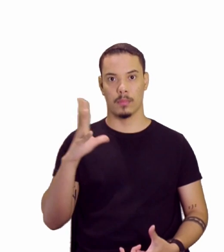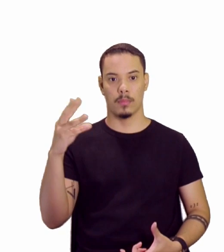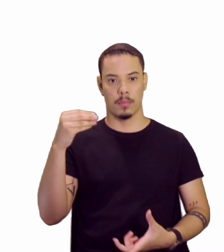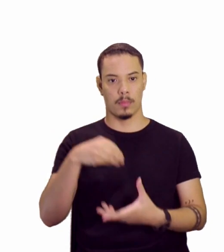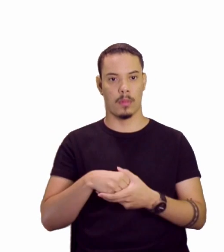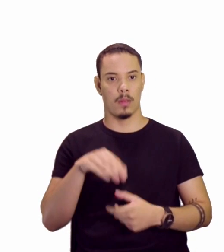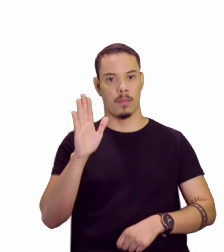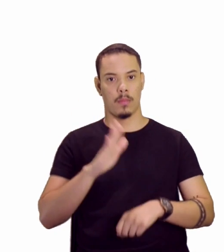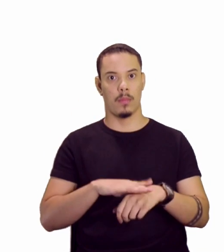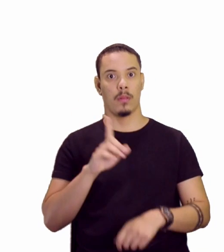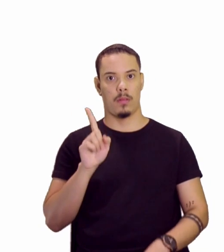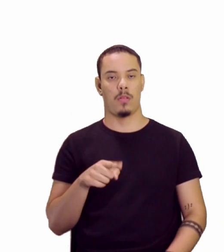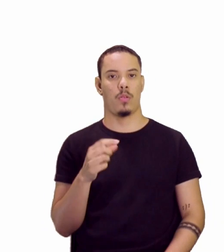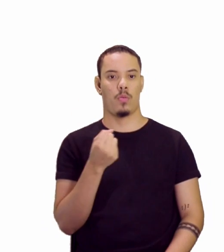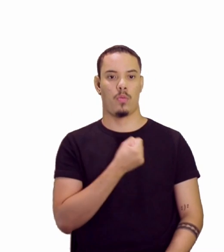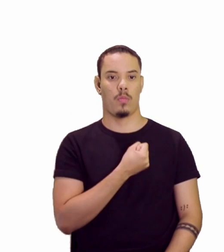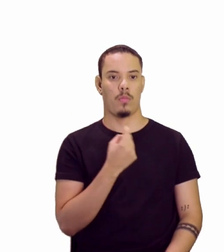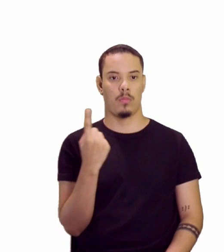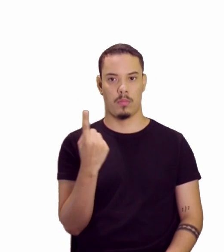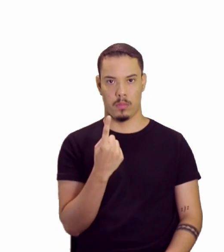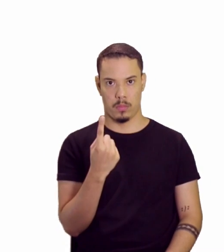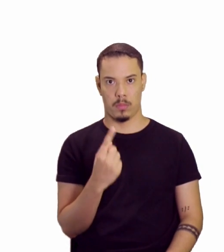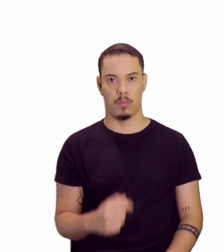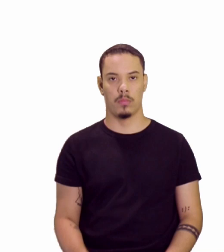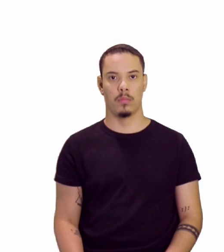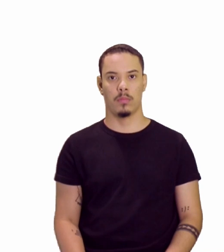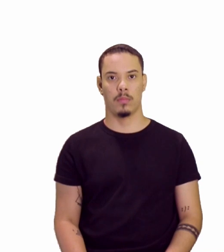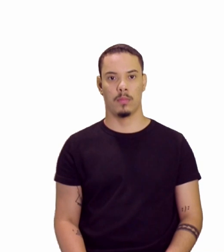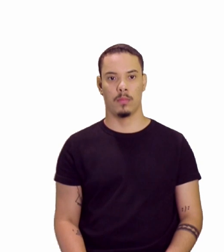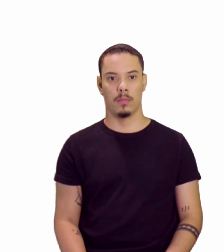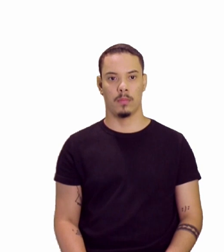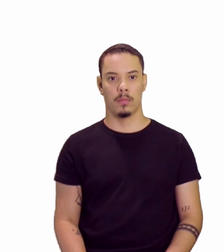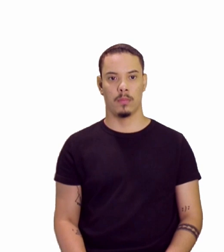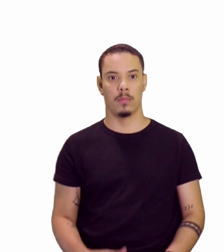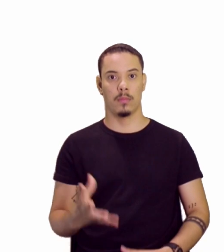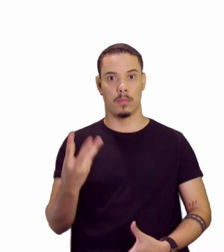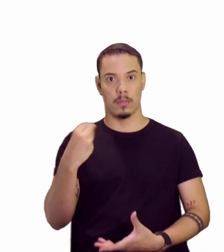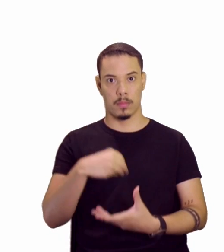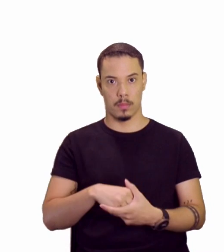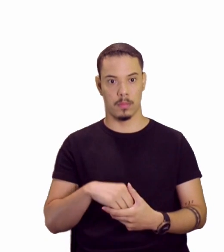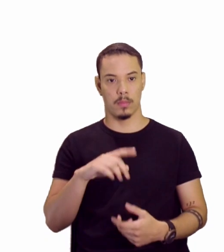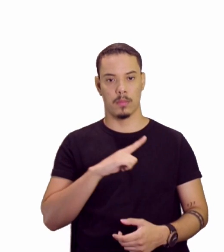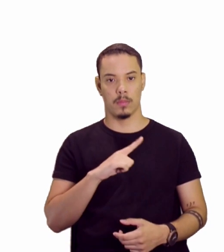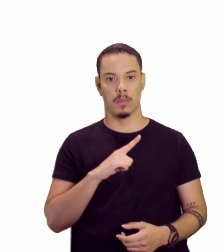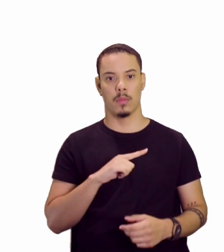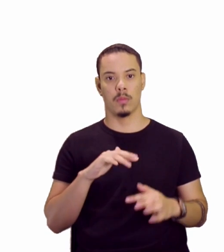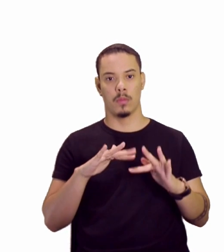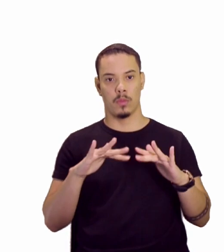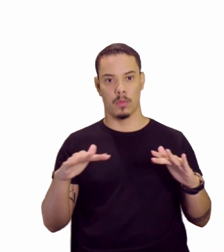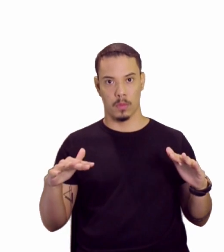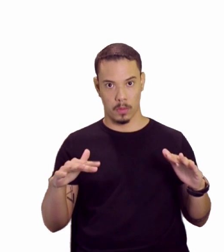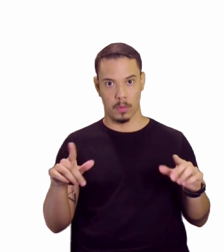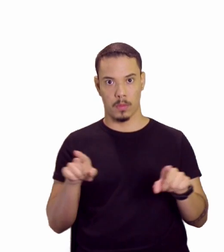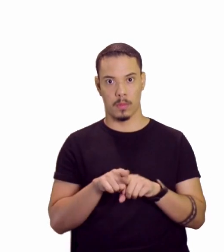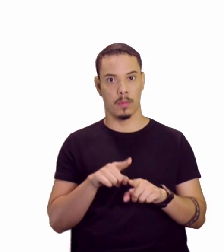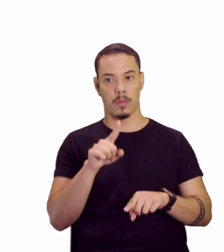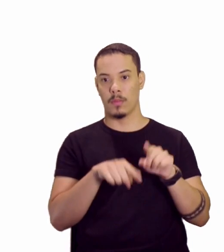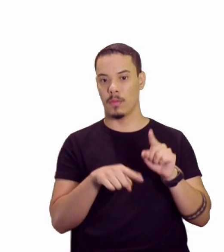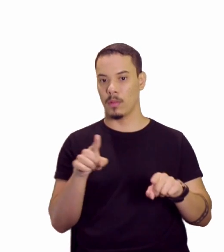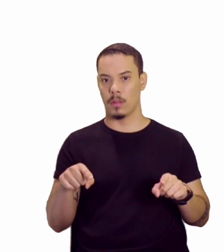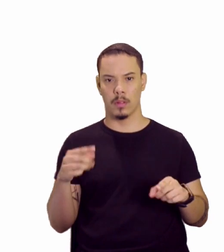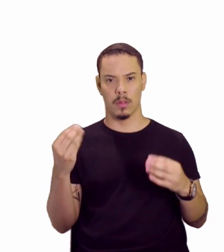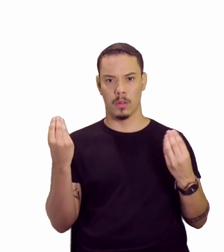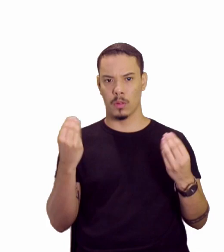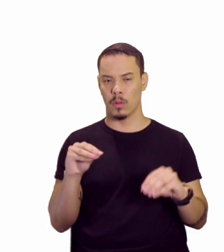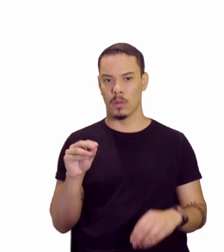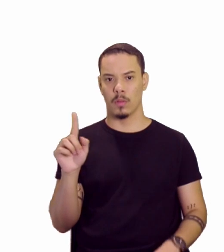o maior é 1, certo? Então, nós temos ali duas funções que dentro do movimento uniformemente variado... Eu não estou vendo 1